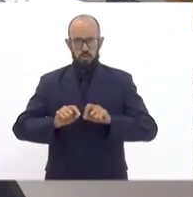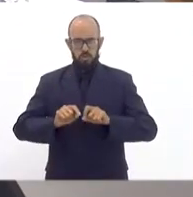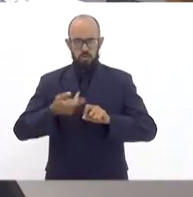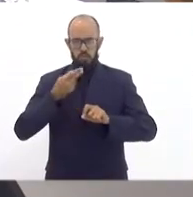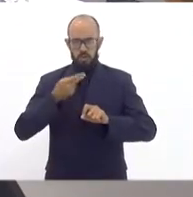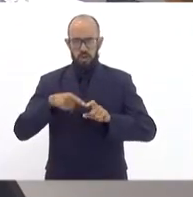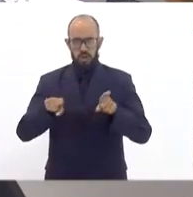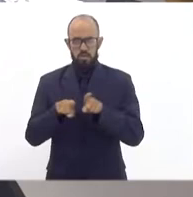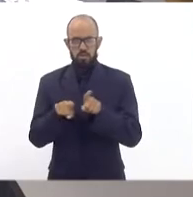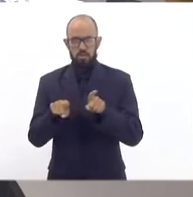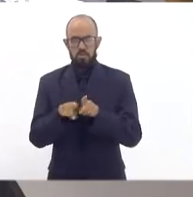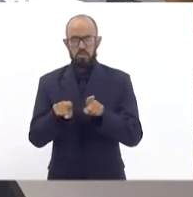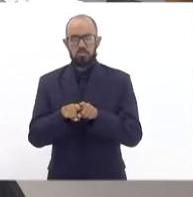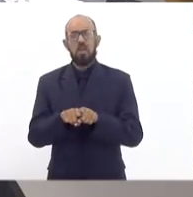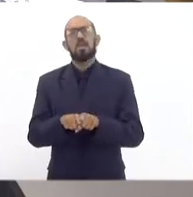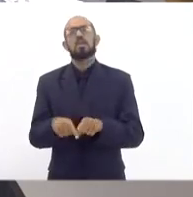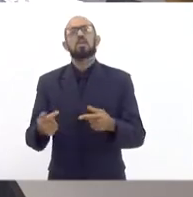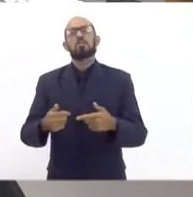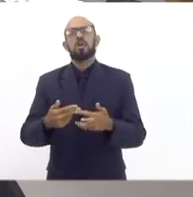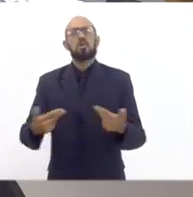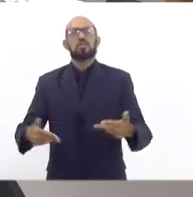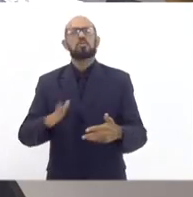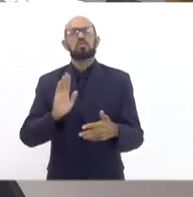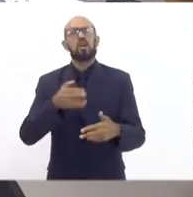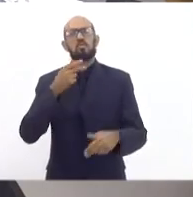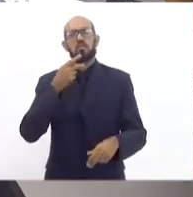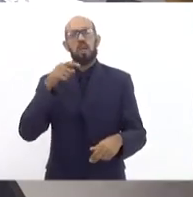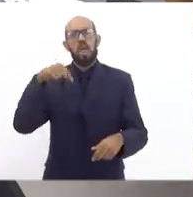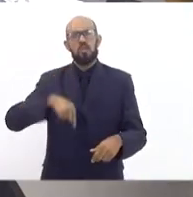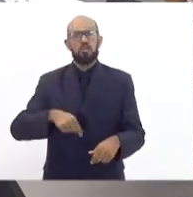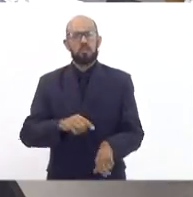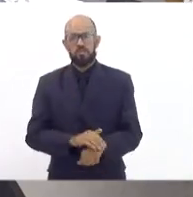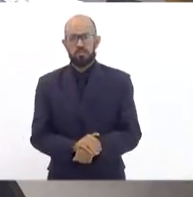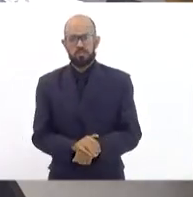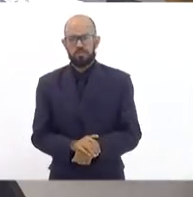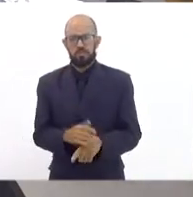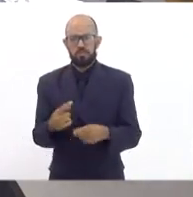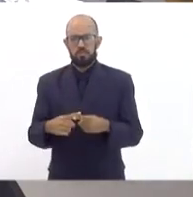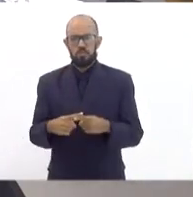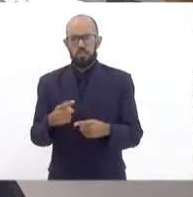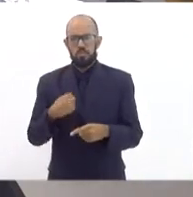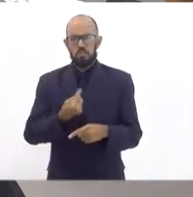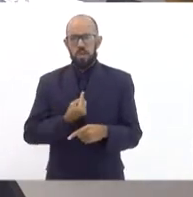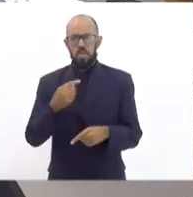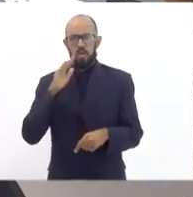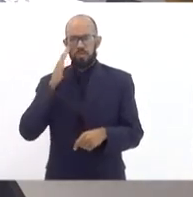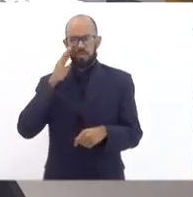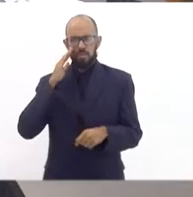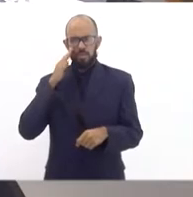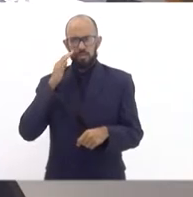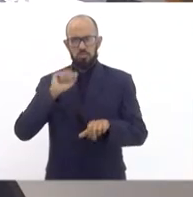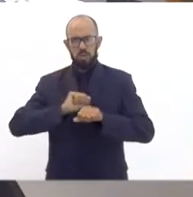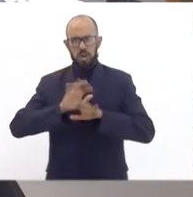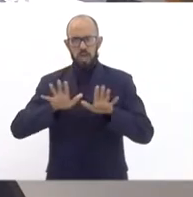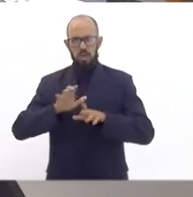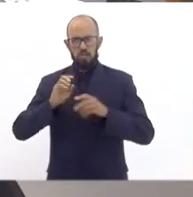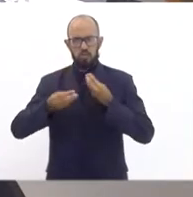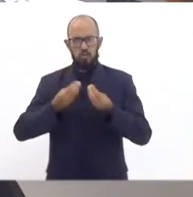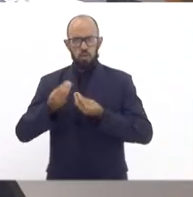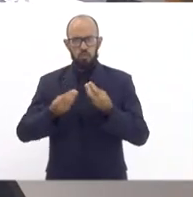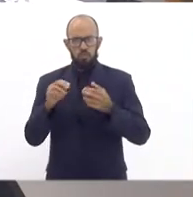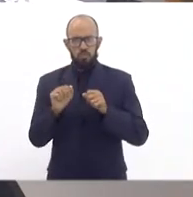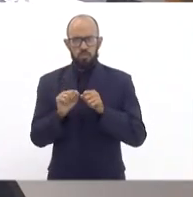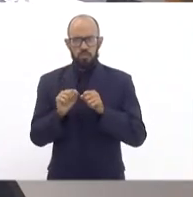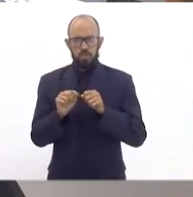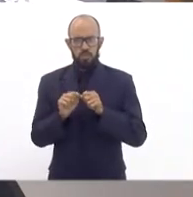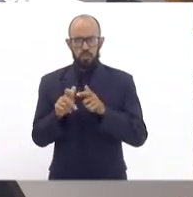reafirmando uma questão que já foi trazida aqui. Porque para a gente entender agora como que vai ficar o reajuste,